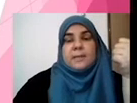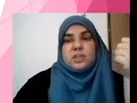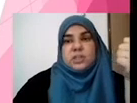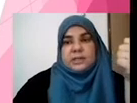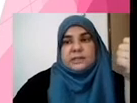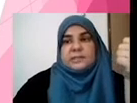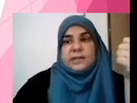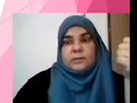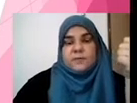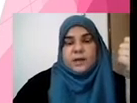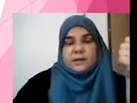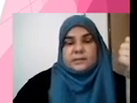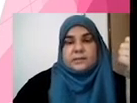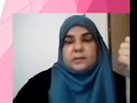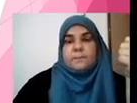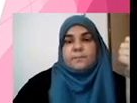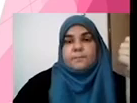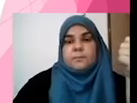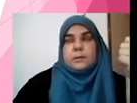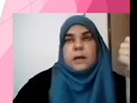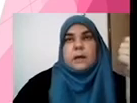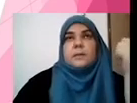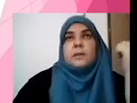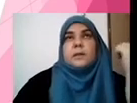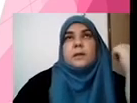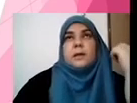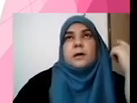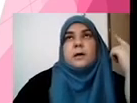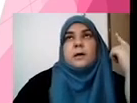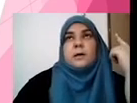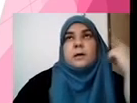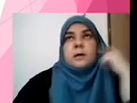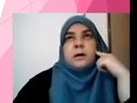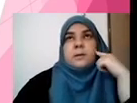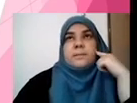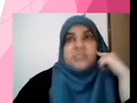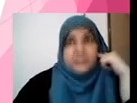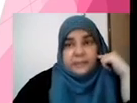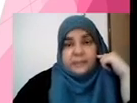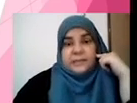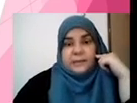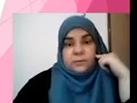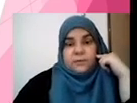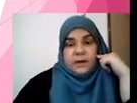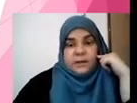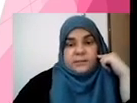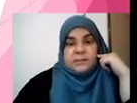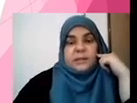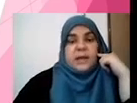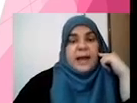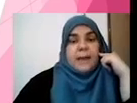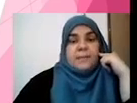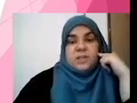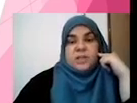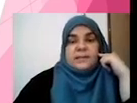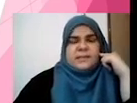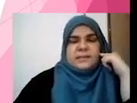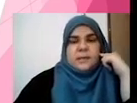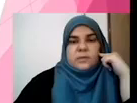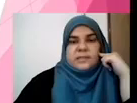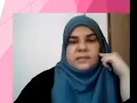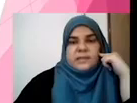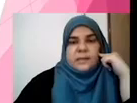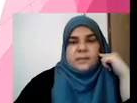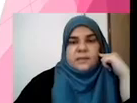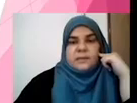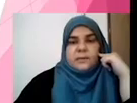a mediana sai do vértice, tá? A bissetriz sai do vértice. A mediatriz